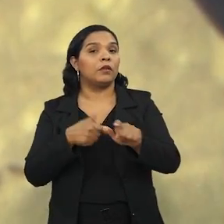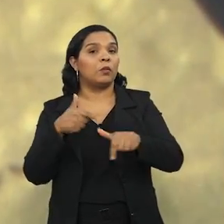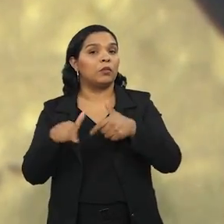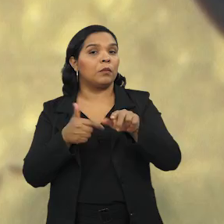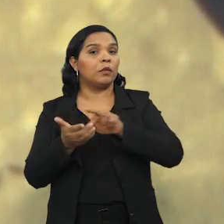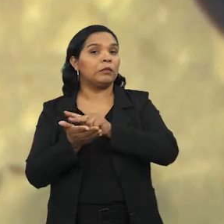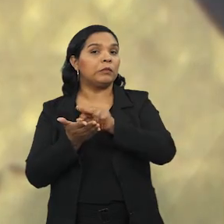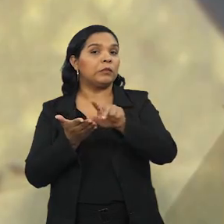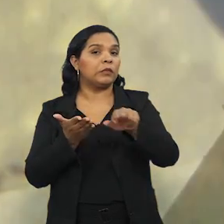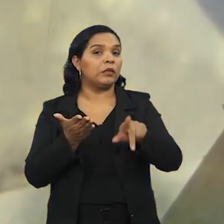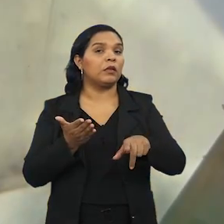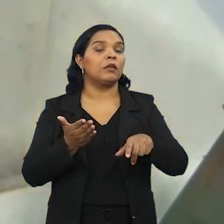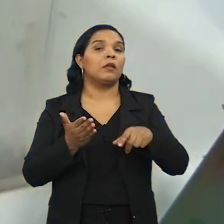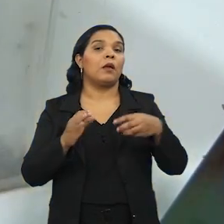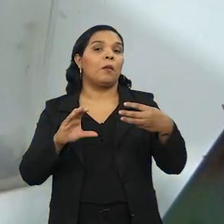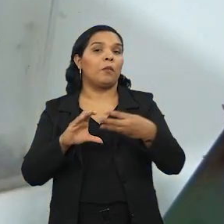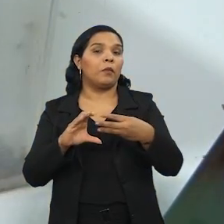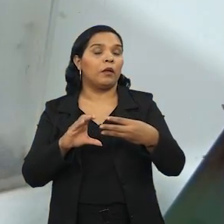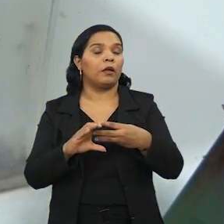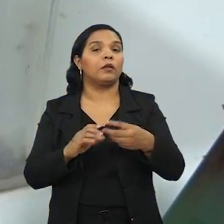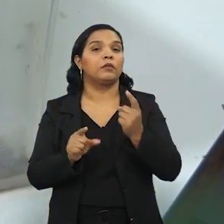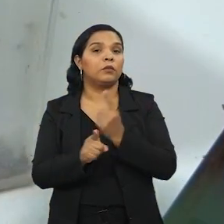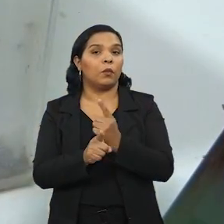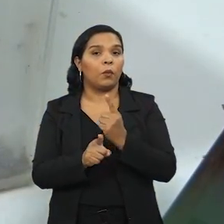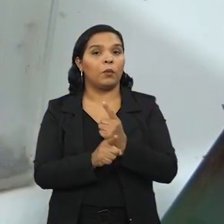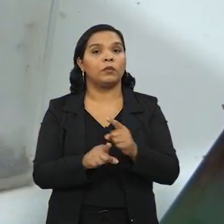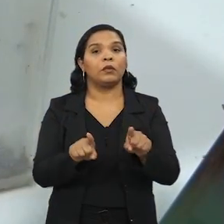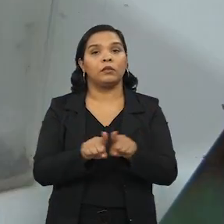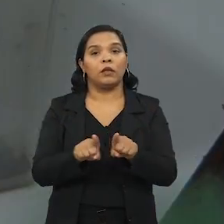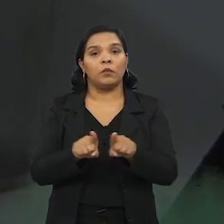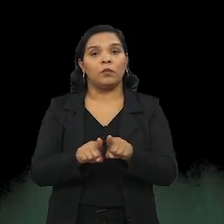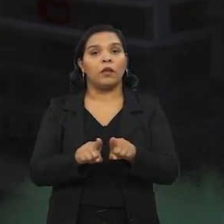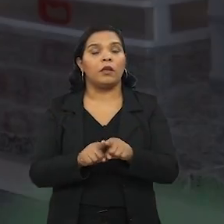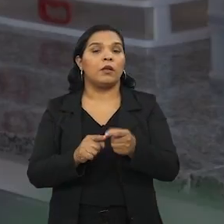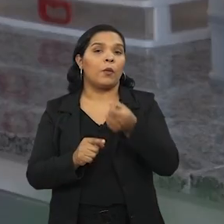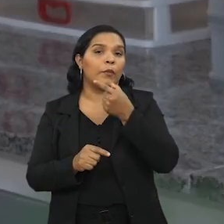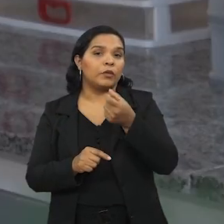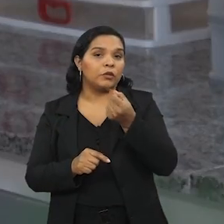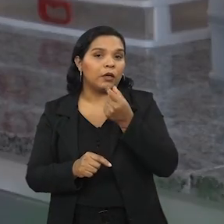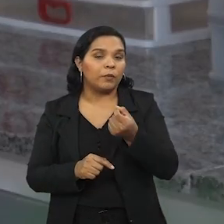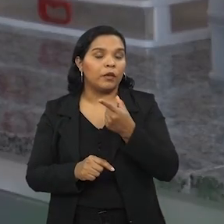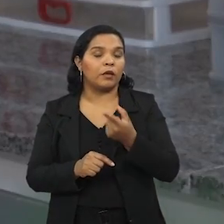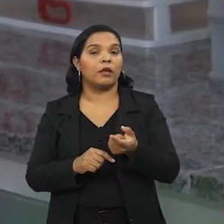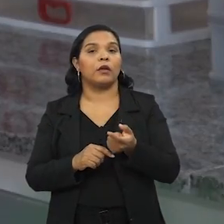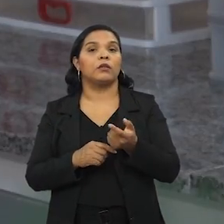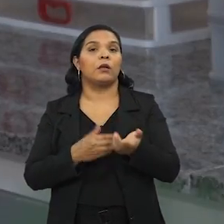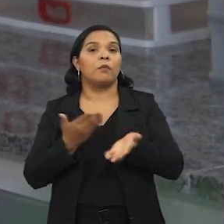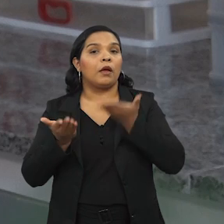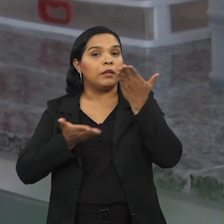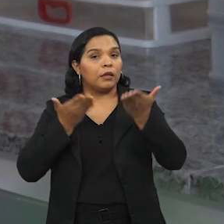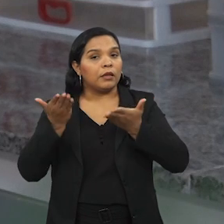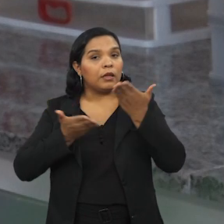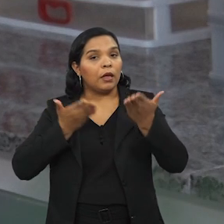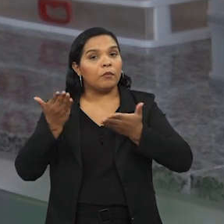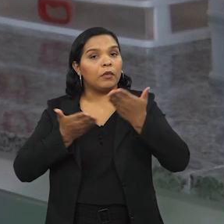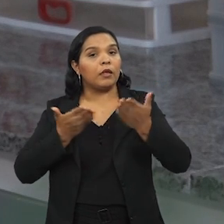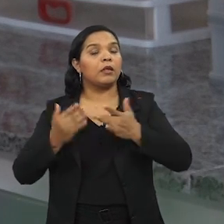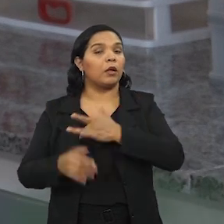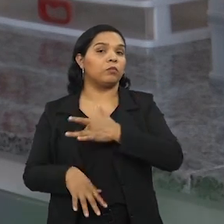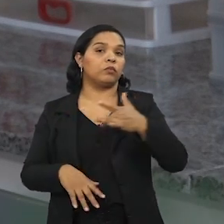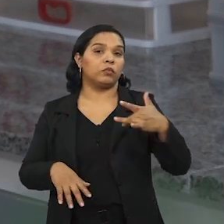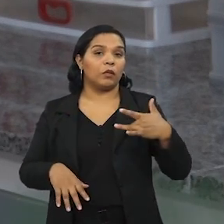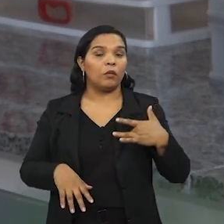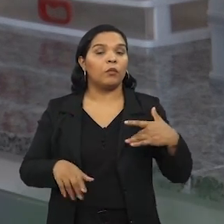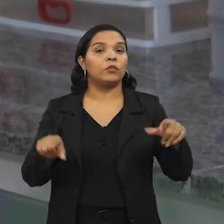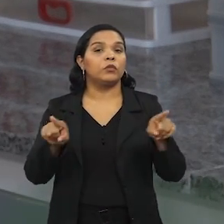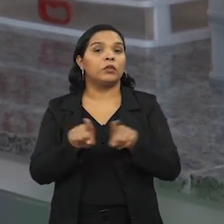atuar em diferentes alvos moleculares que a gente inclusive pode utilizar como medicamentos para tratamento